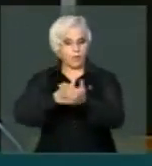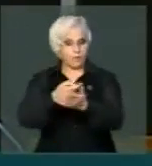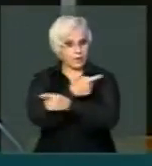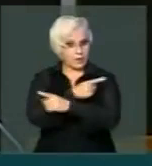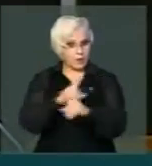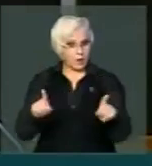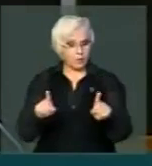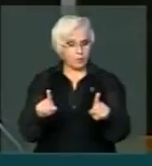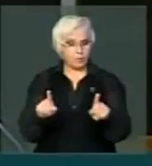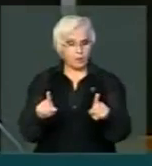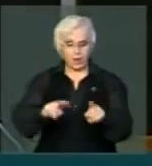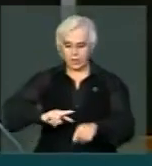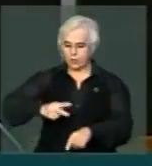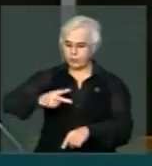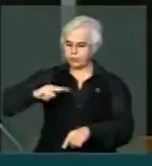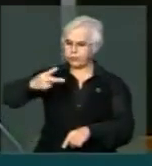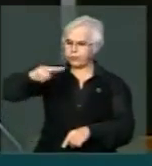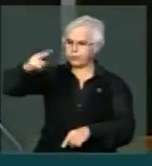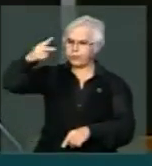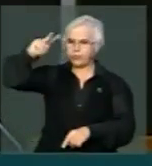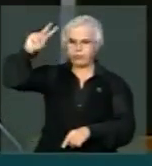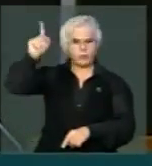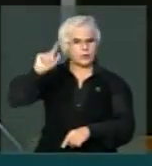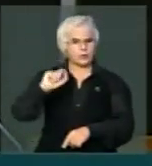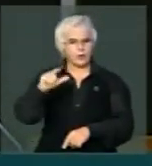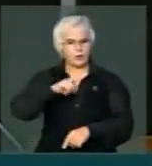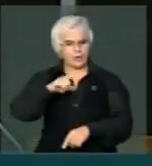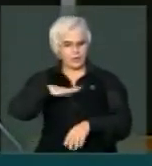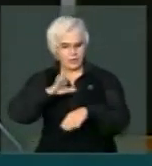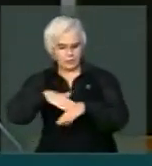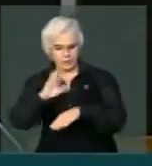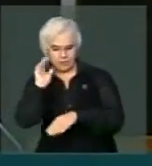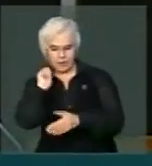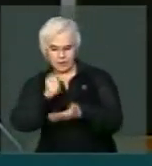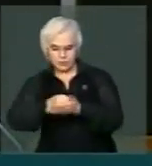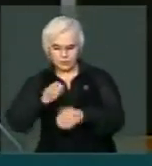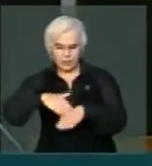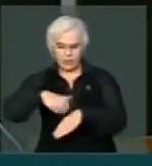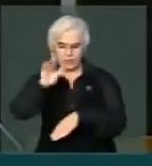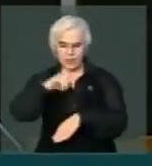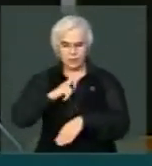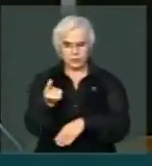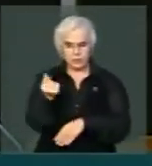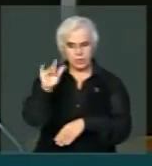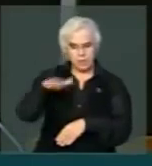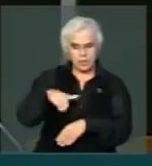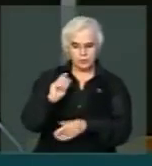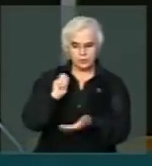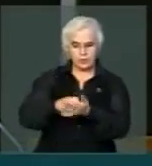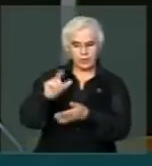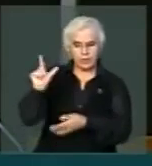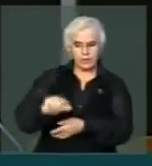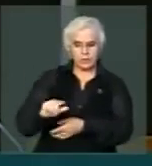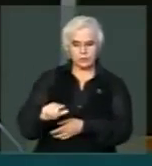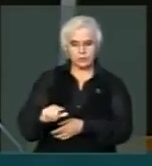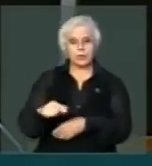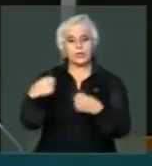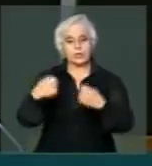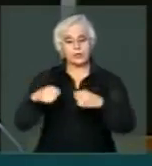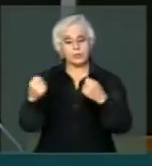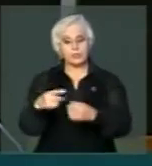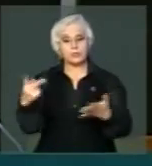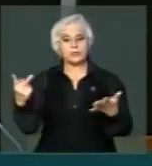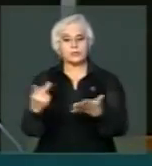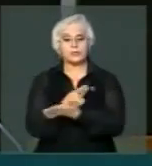conta, progressiva, quem tem mais paga mais, quem tem menos paga menos. E ela deve se dar